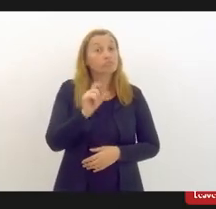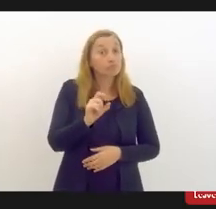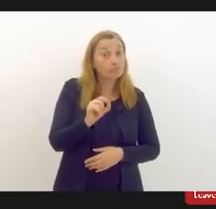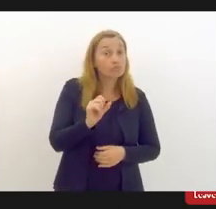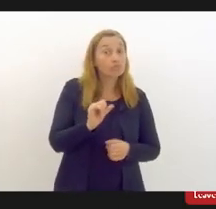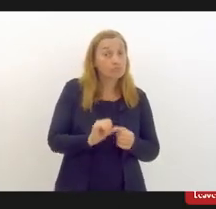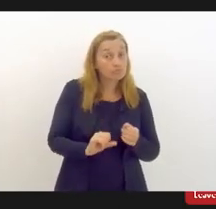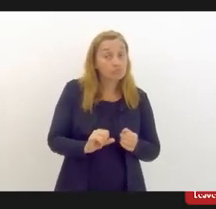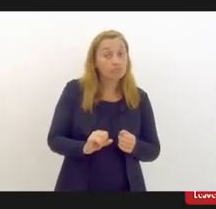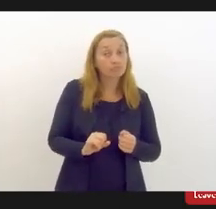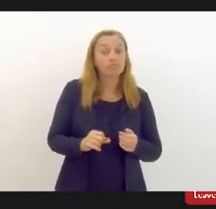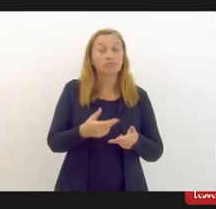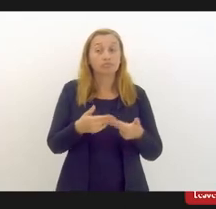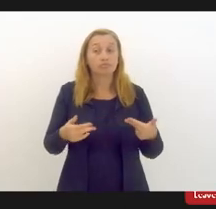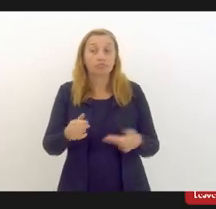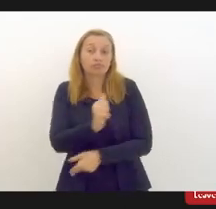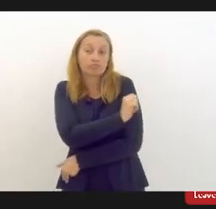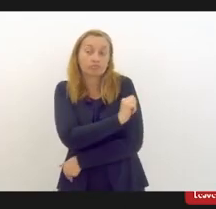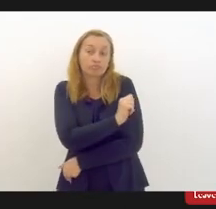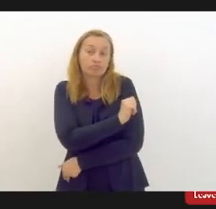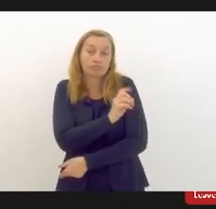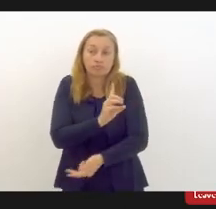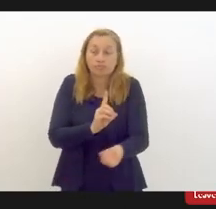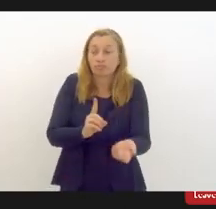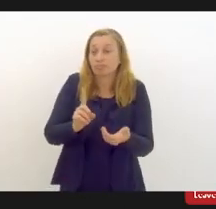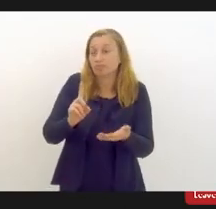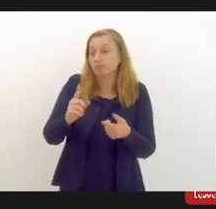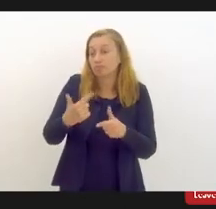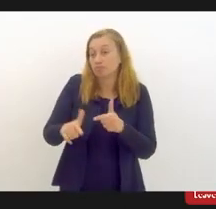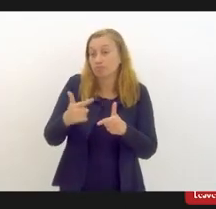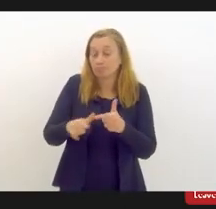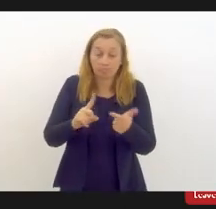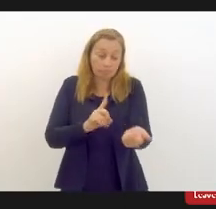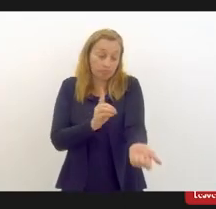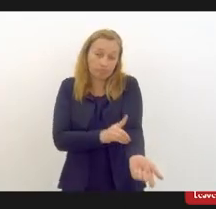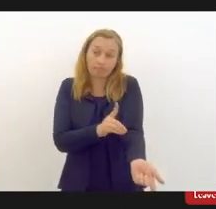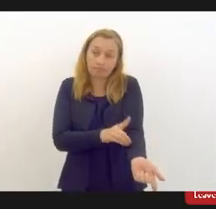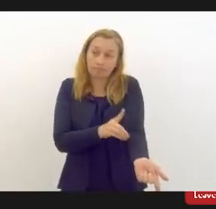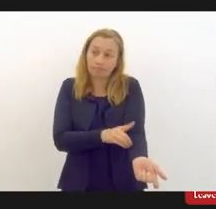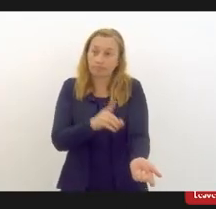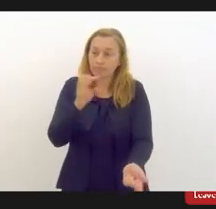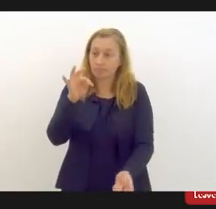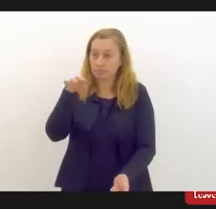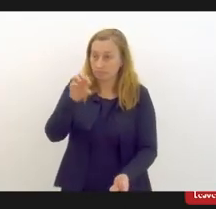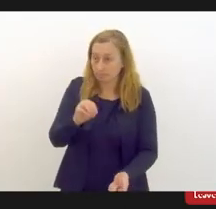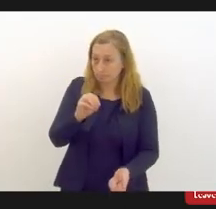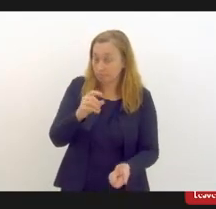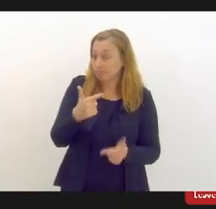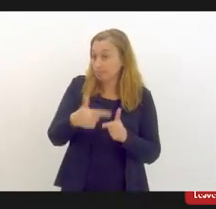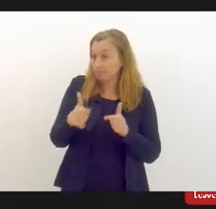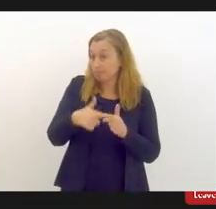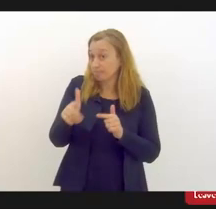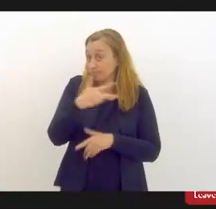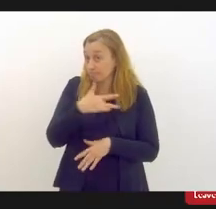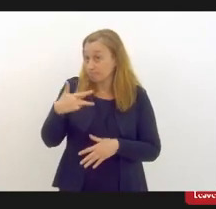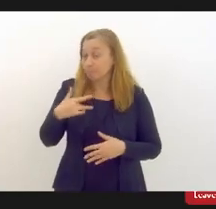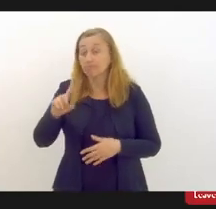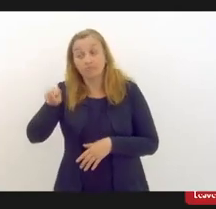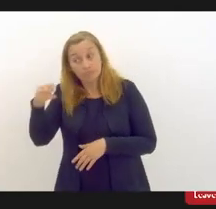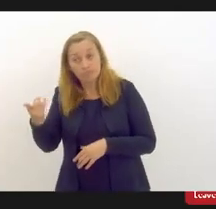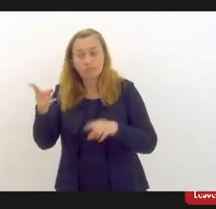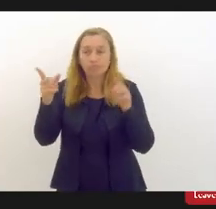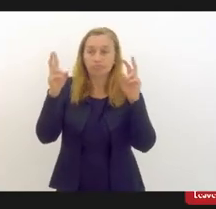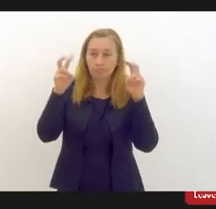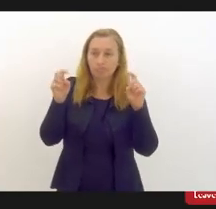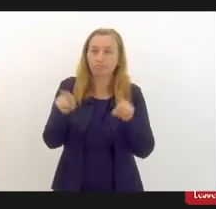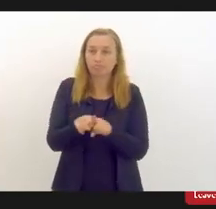ter muitos alunos diabéticos, né? E aí a gente vira um problema de saúde. A outra